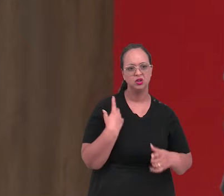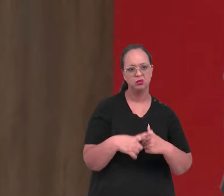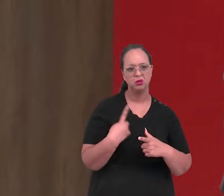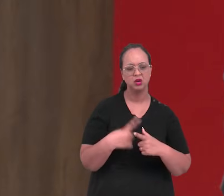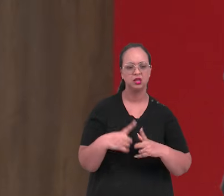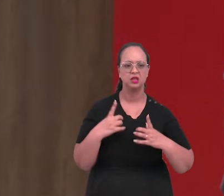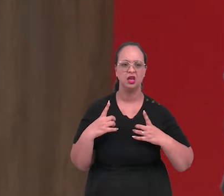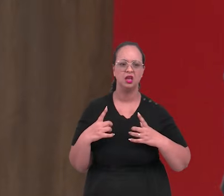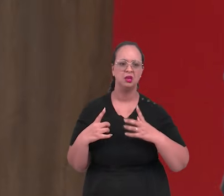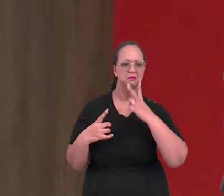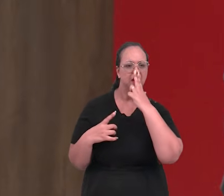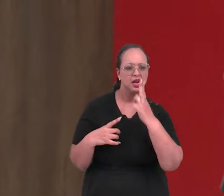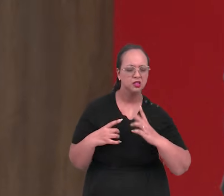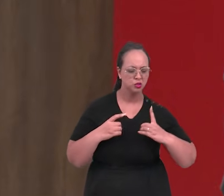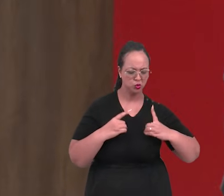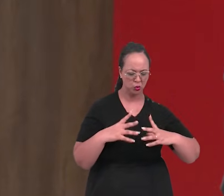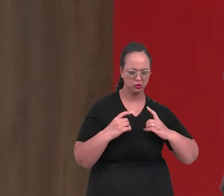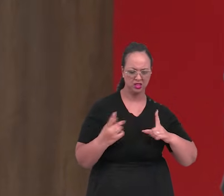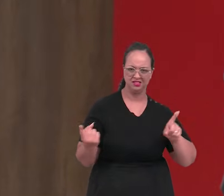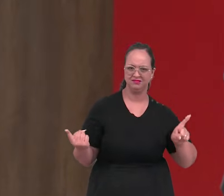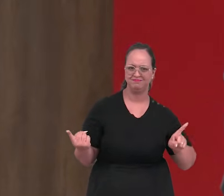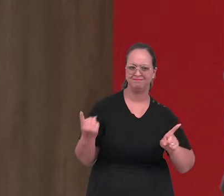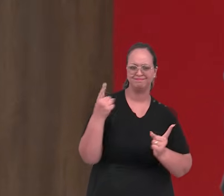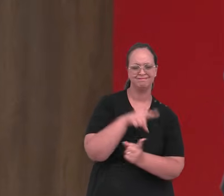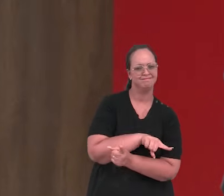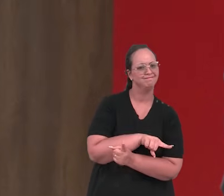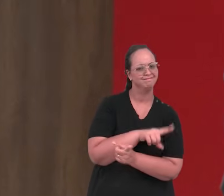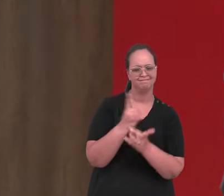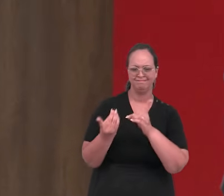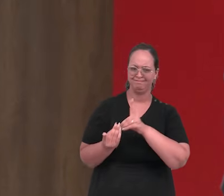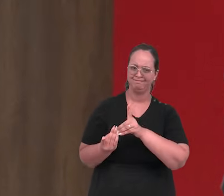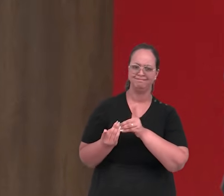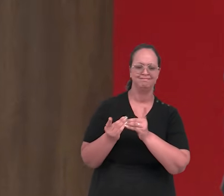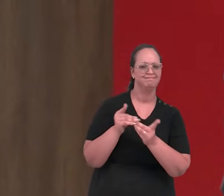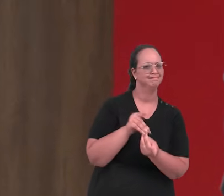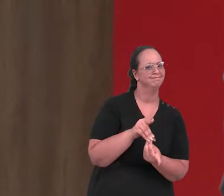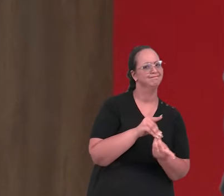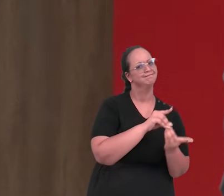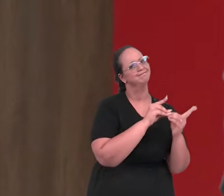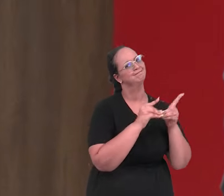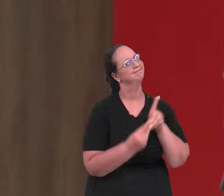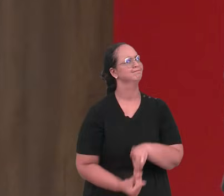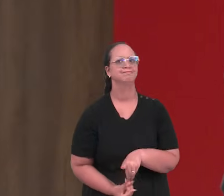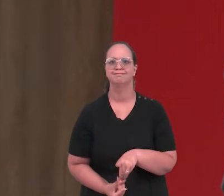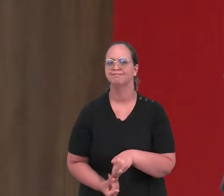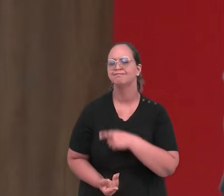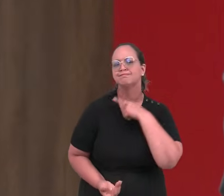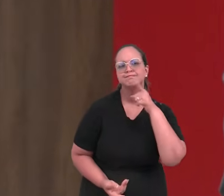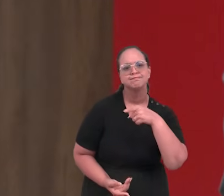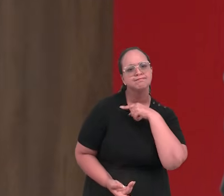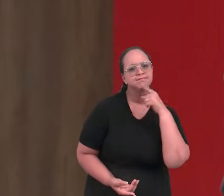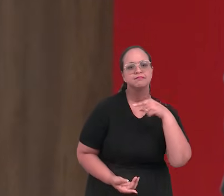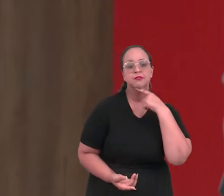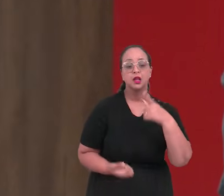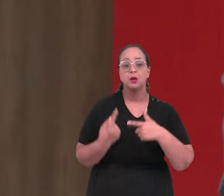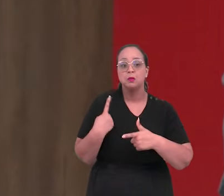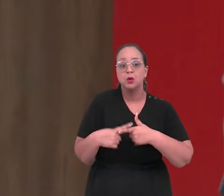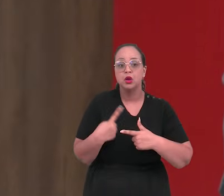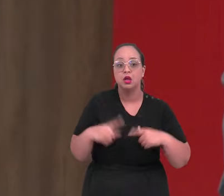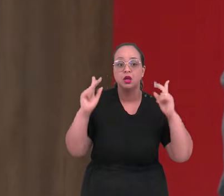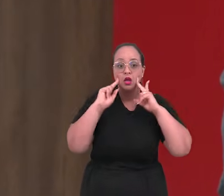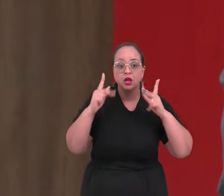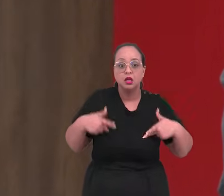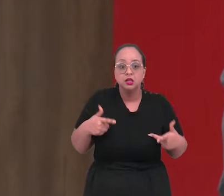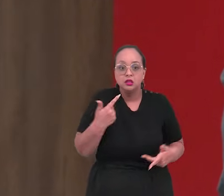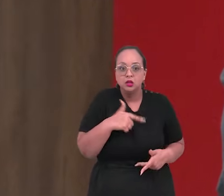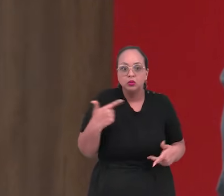uma doutrina, podemos dizer, maléfica mesmo, quando coloca esse aspecto o homem não ter condição nenhuma.